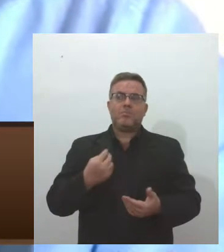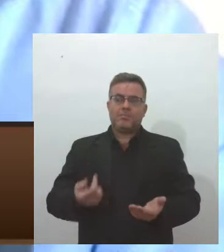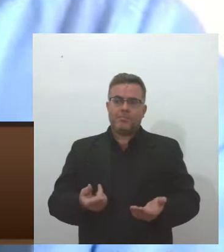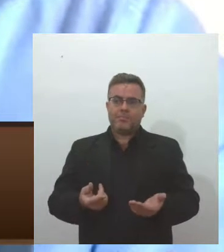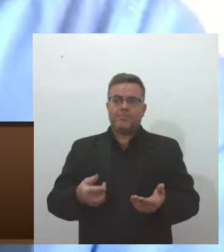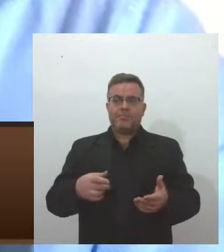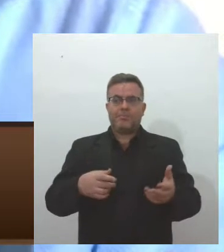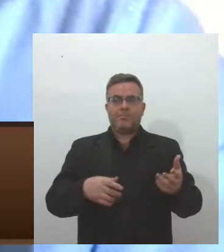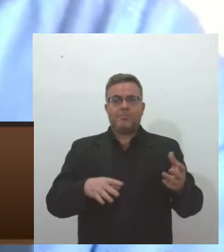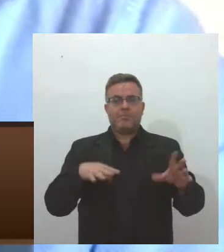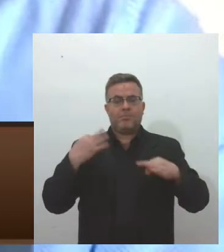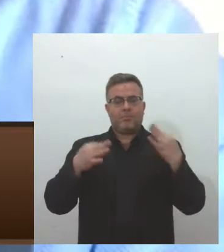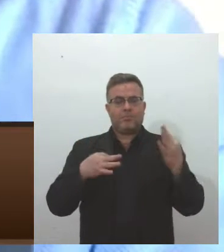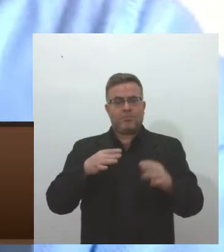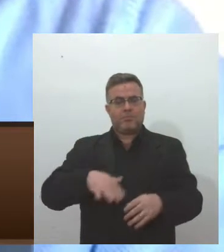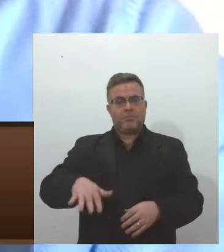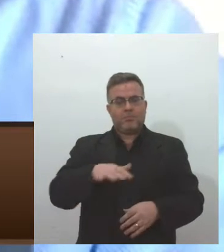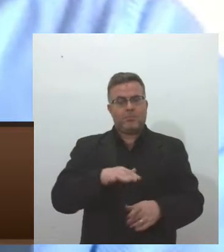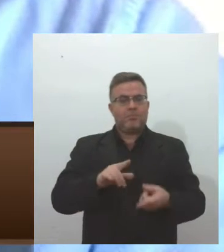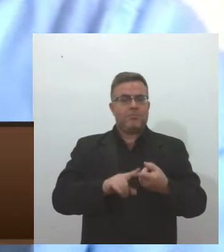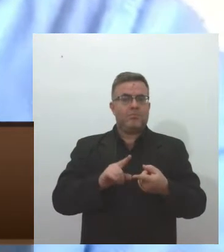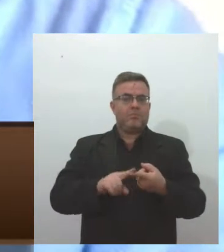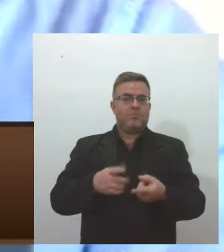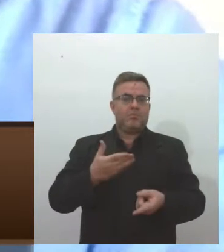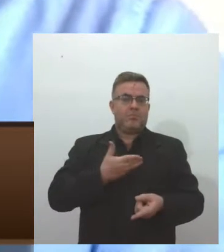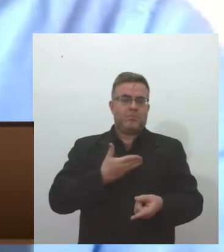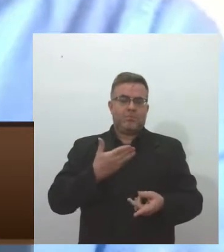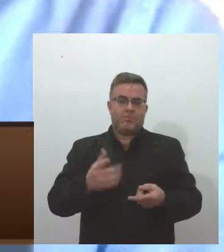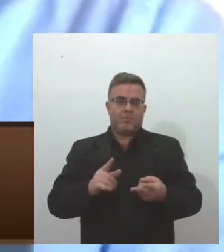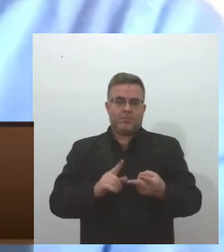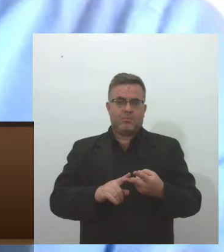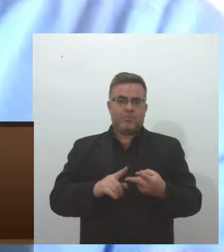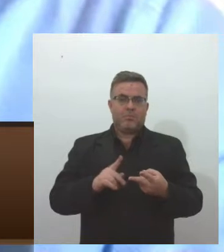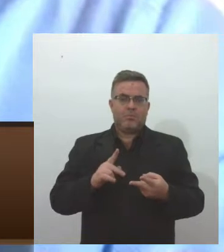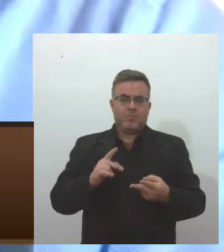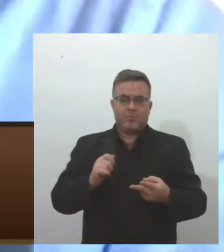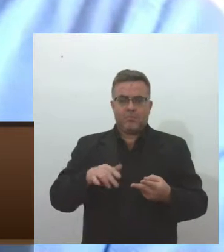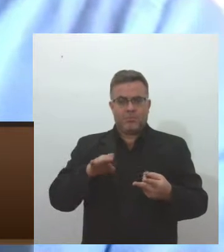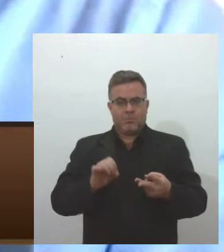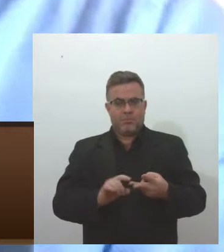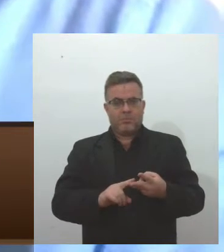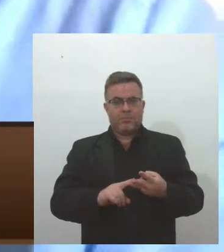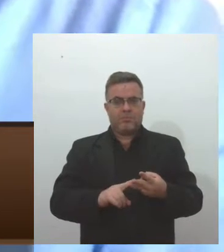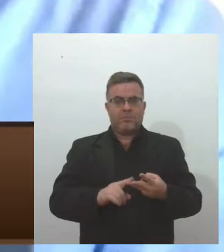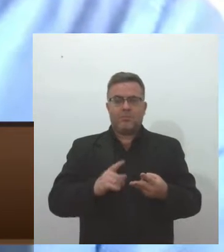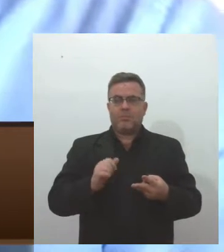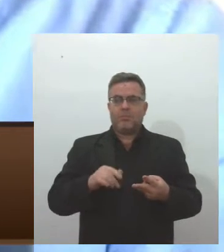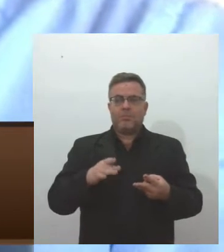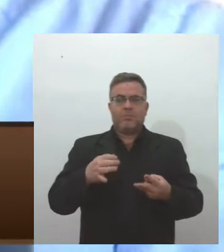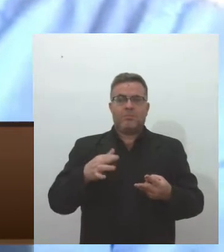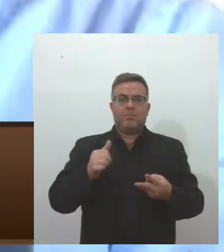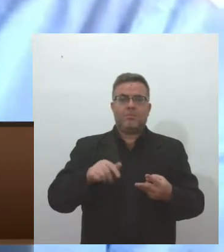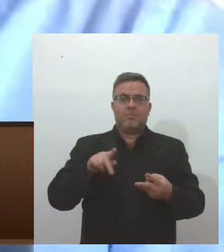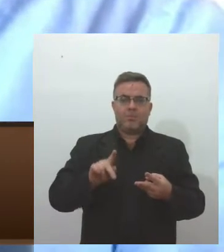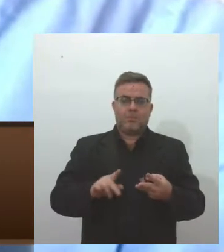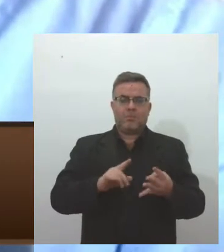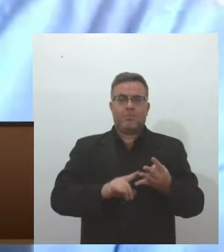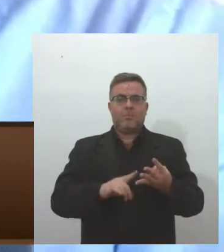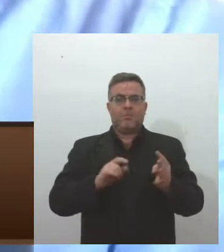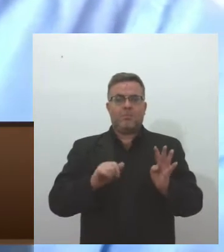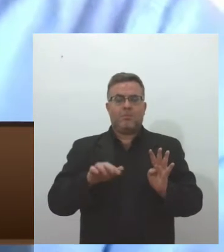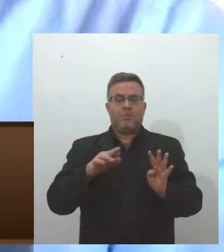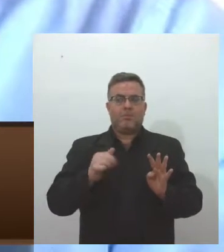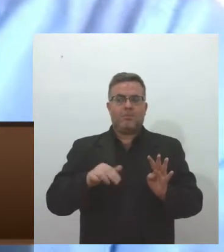turístico, aos nossos amigos da BIH, da BAV, da ABRAP, da Brasel, enfim,